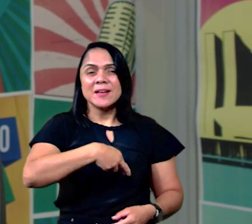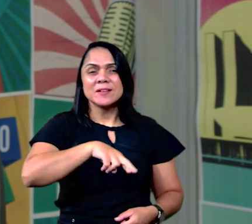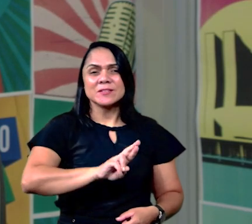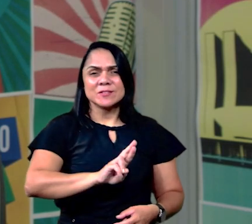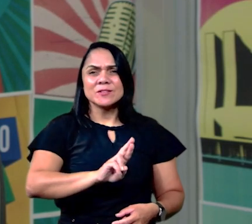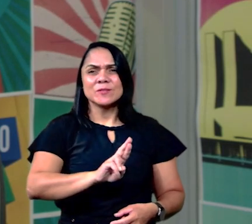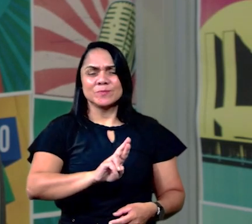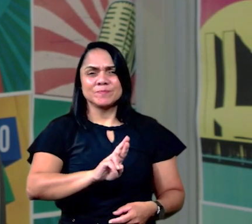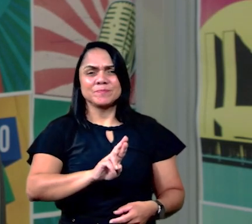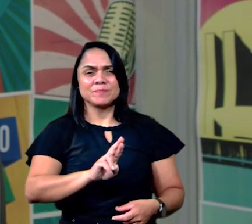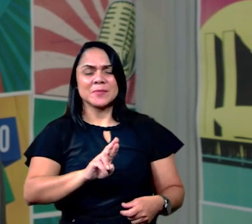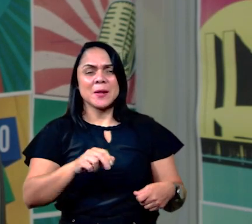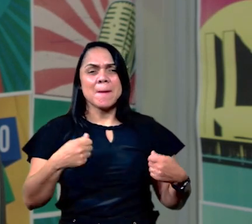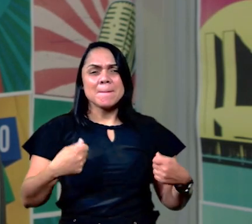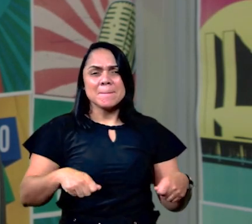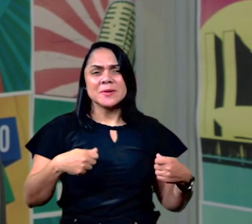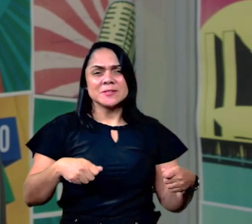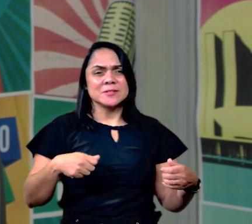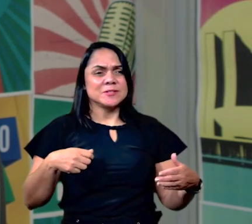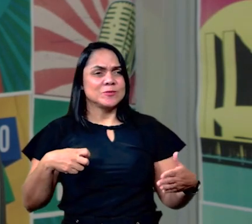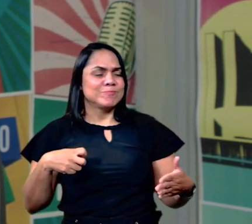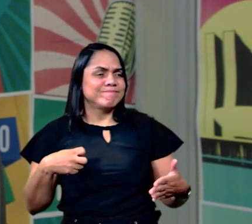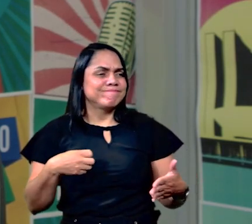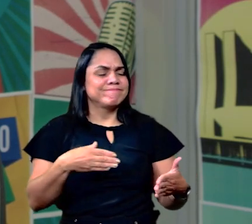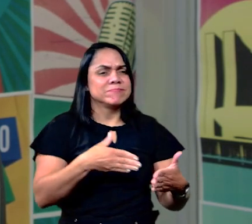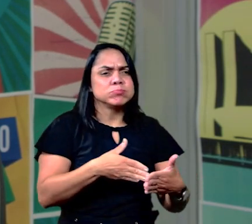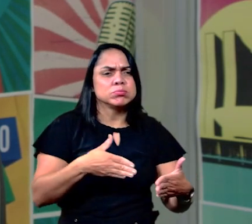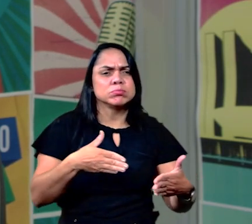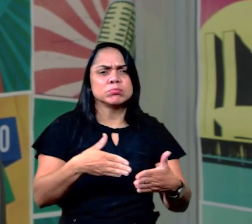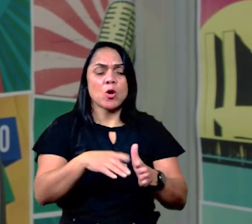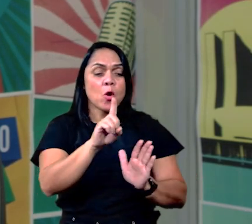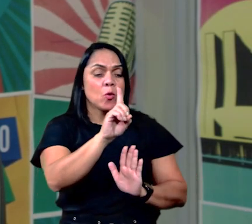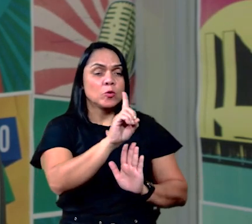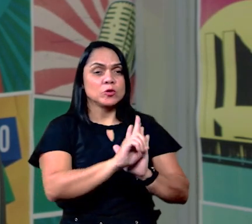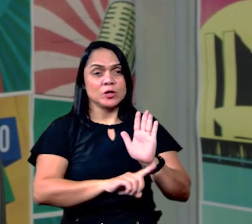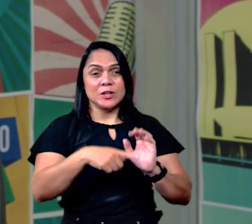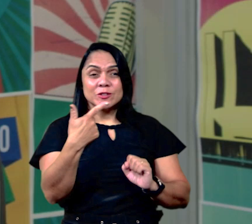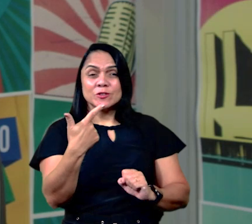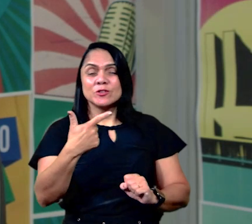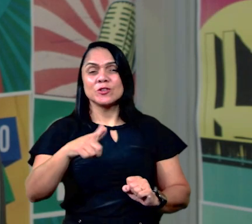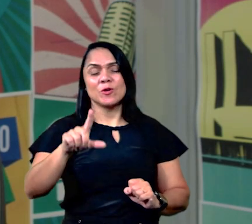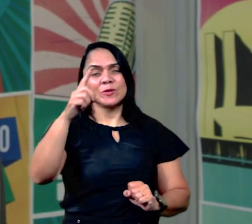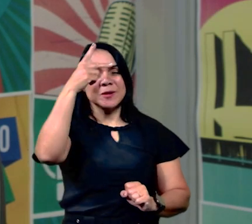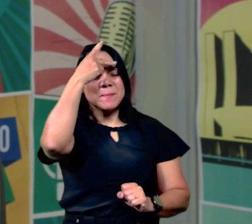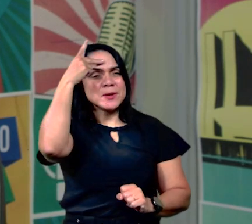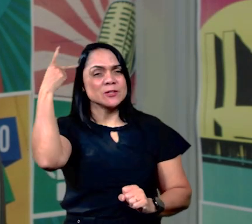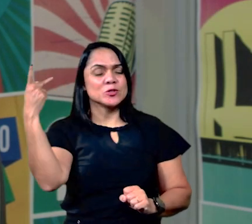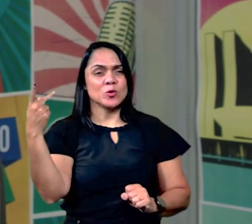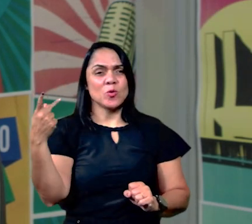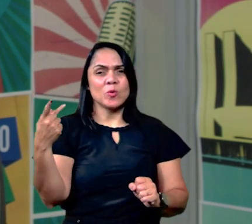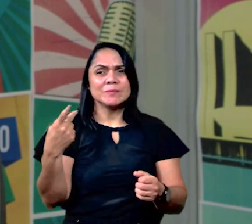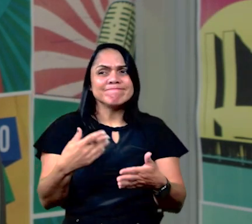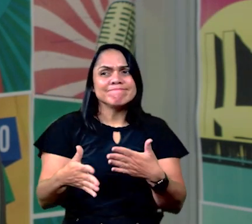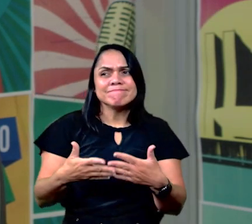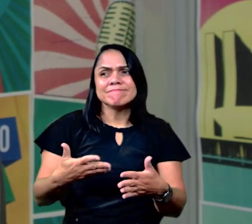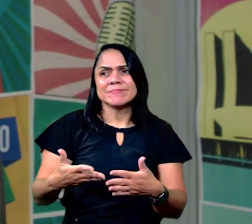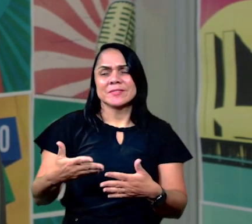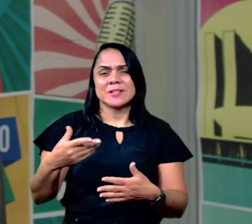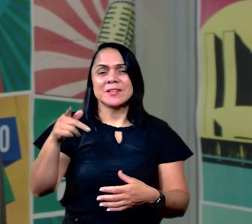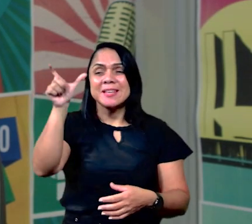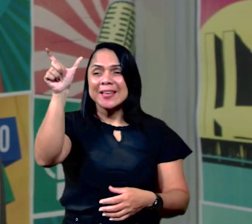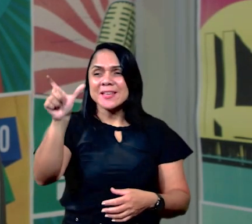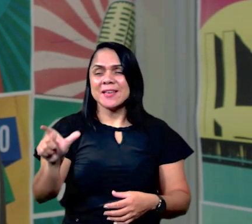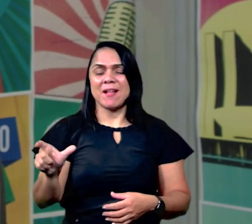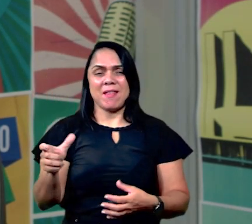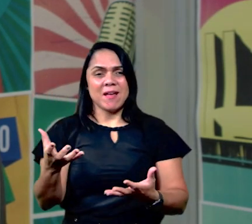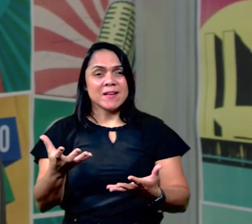ferir, não é, uhum. as outras pessoas, o direito das outras pessoas de existir da maneira que elas quiserem, né. Esse é o gran Eu acredito que esse